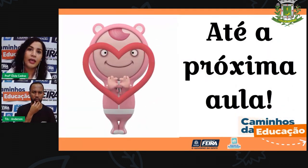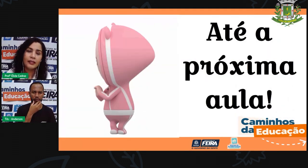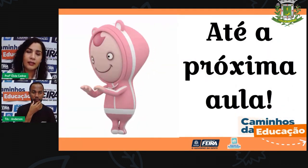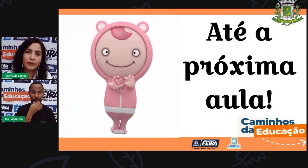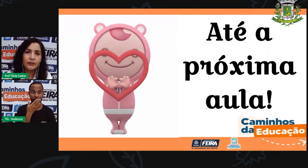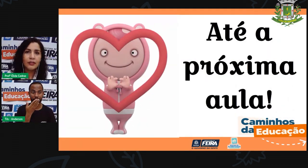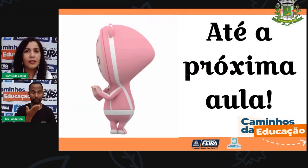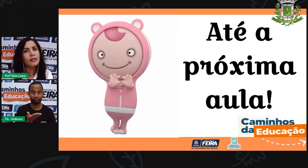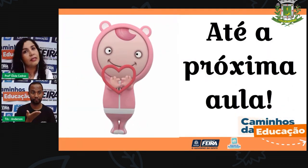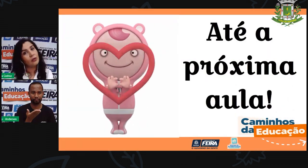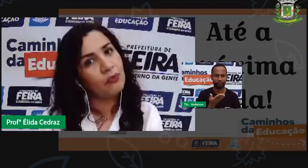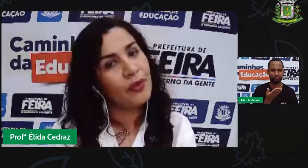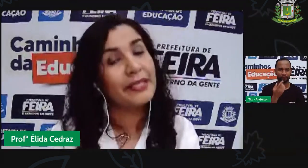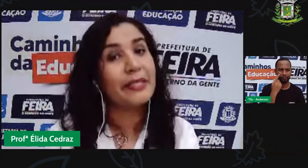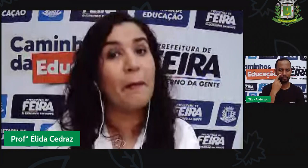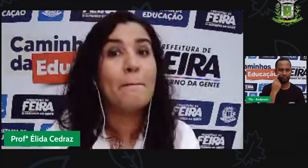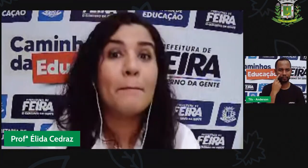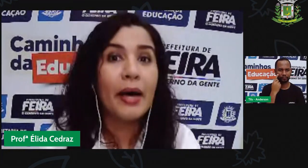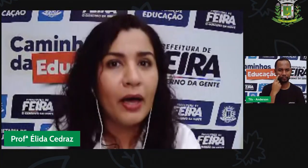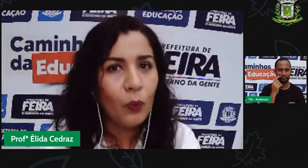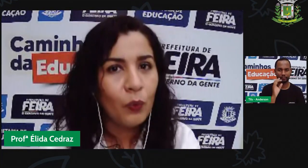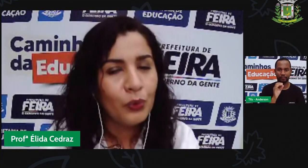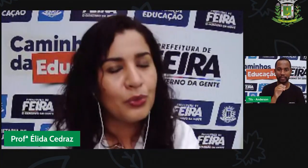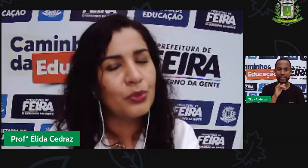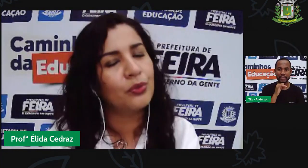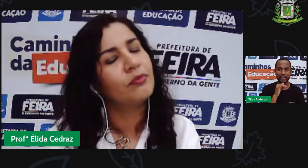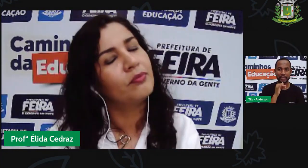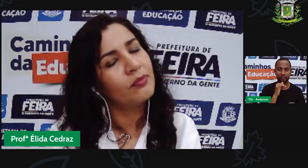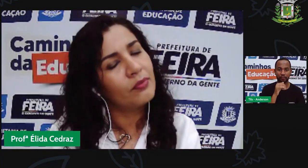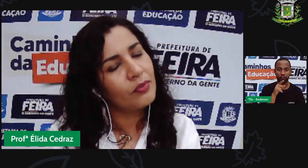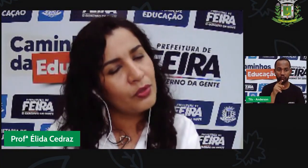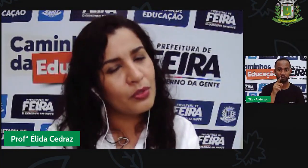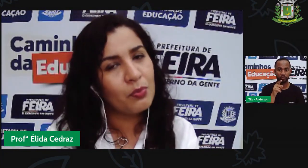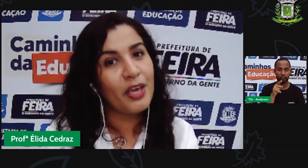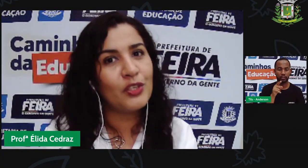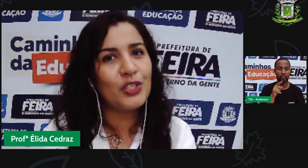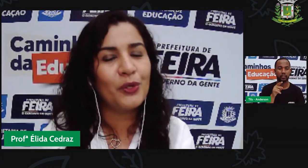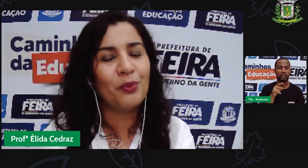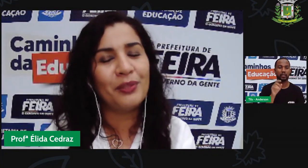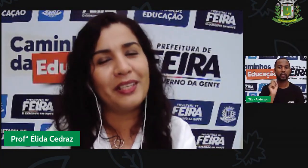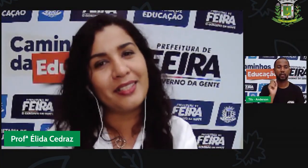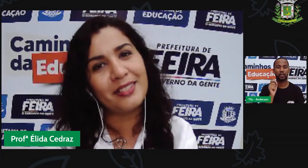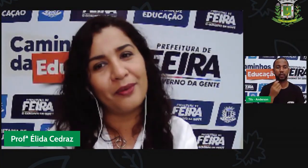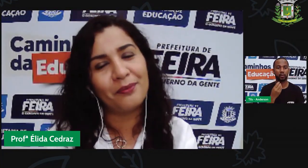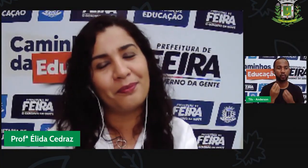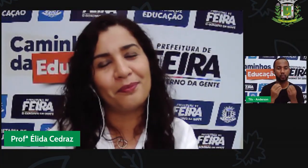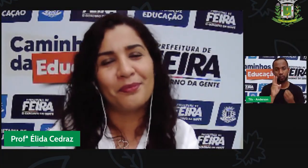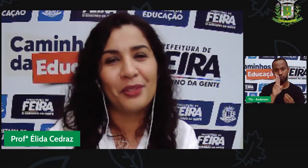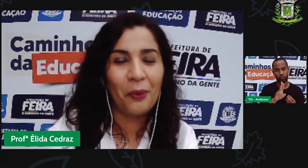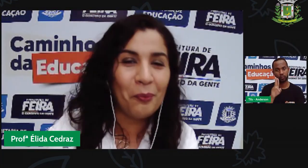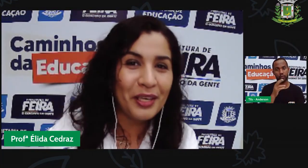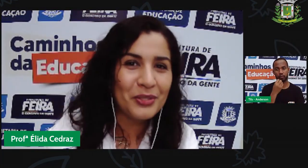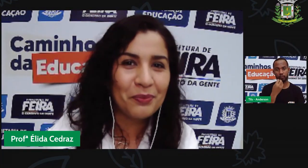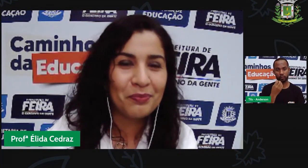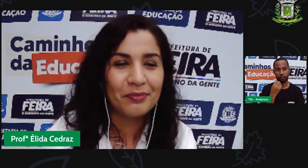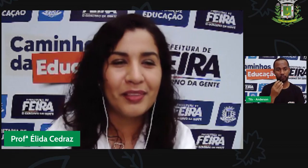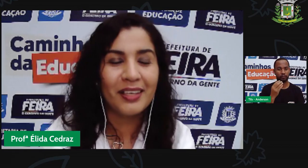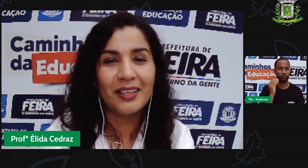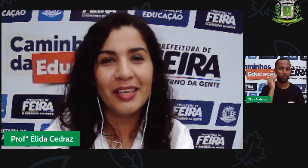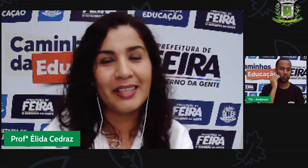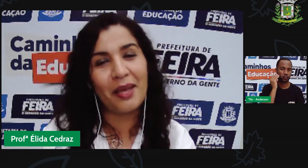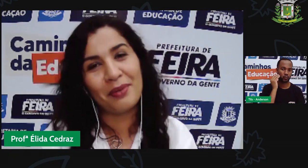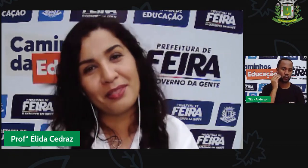Então, não faça mau uso dos meios de comunicação. Então, um beijo